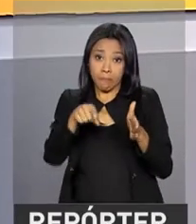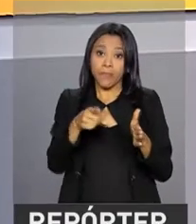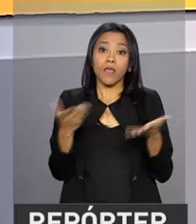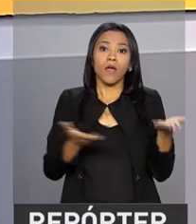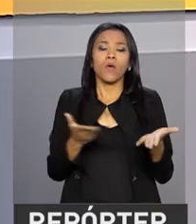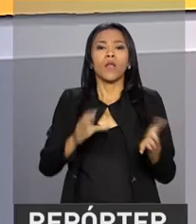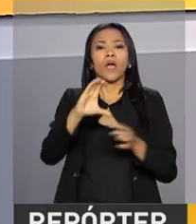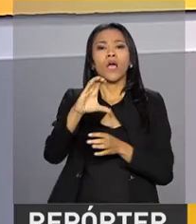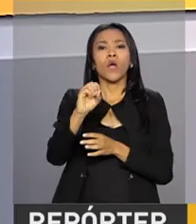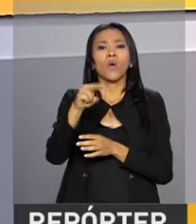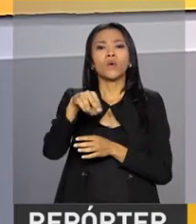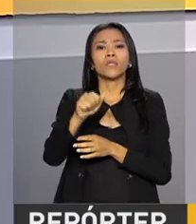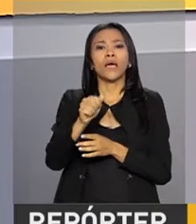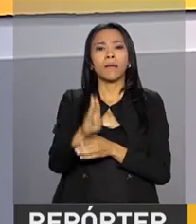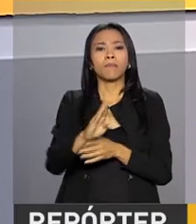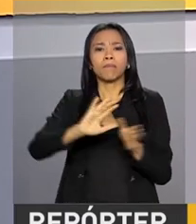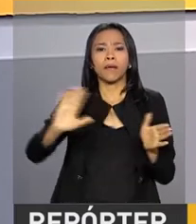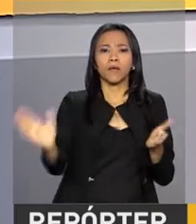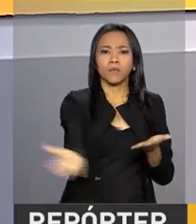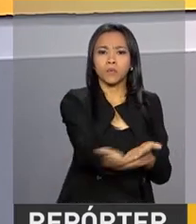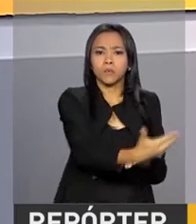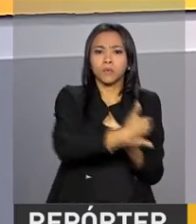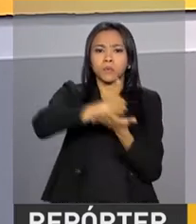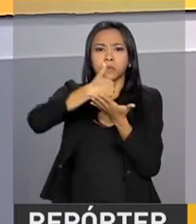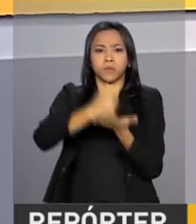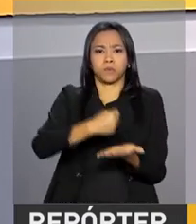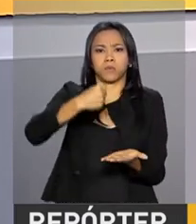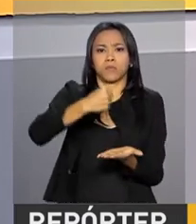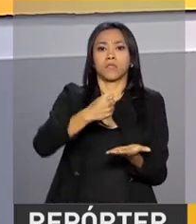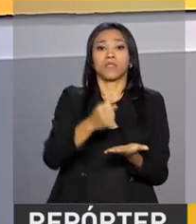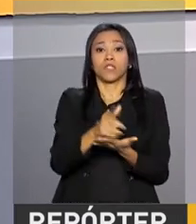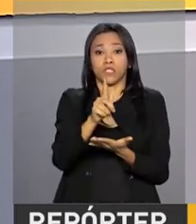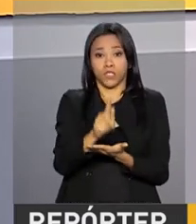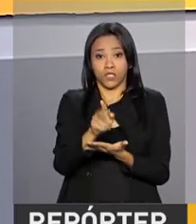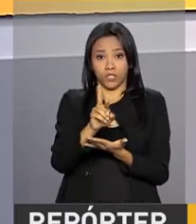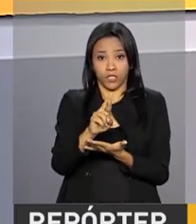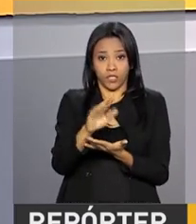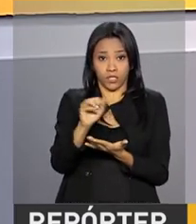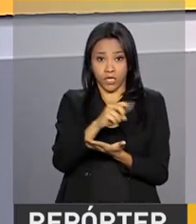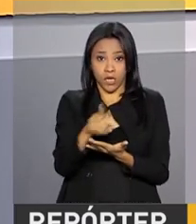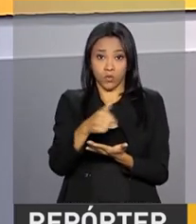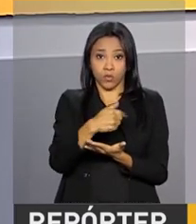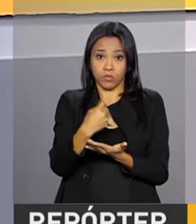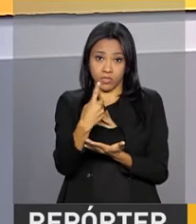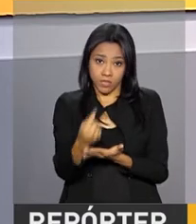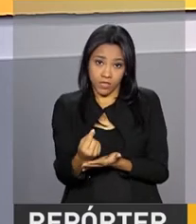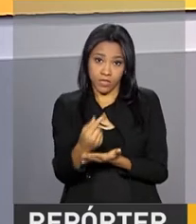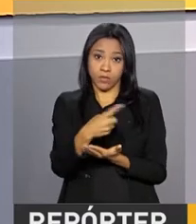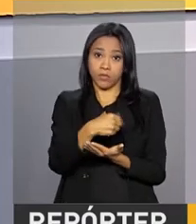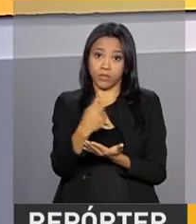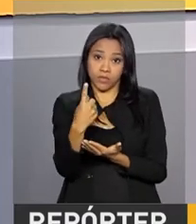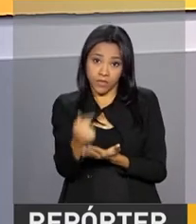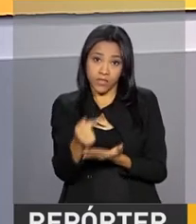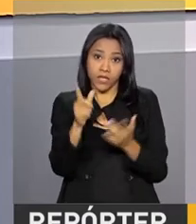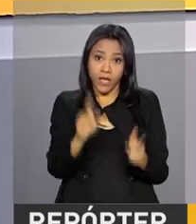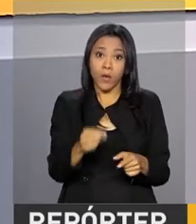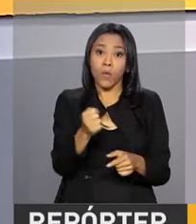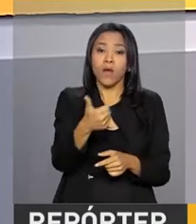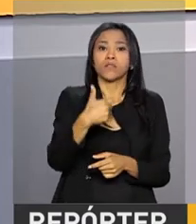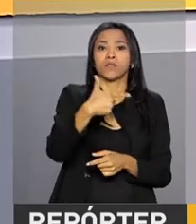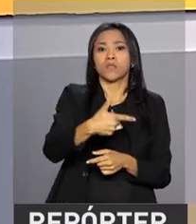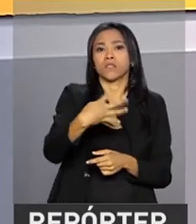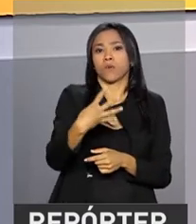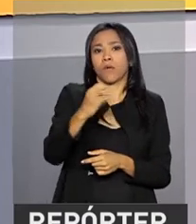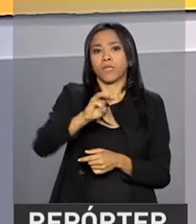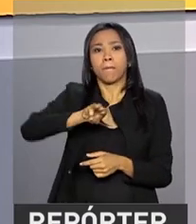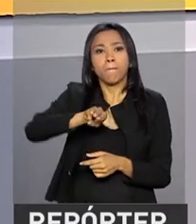da Conab para a safra de grãos 2016-2017 é de quase 240 milhões de toneladas. Isso representa um